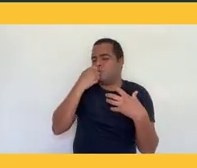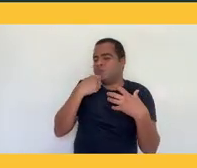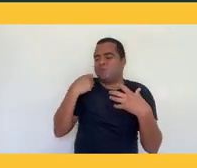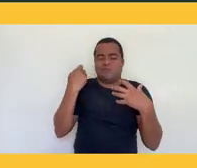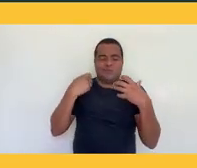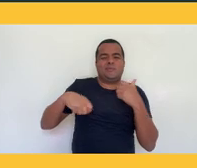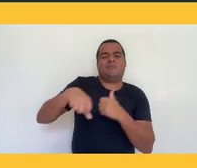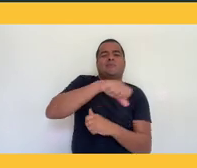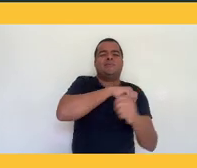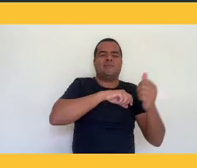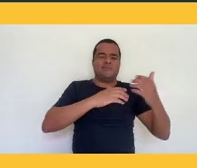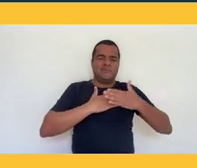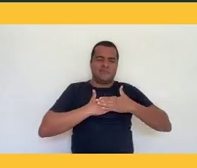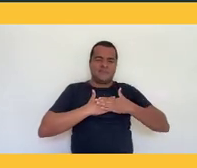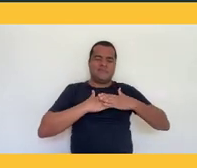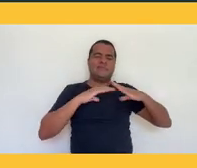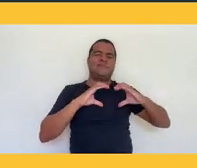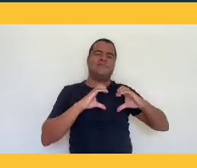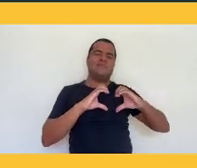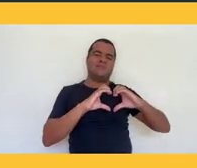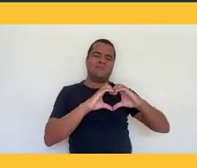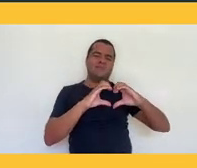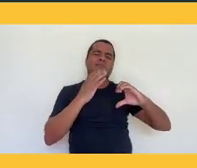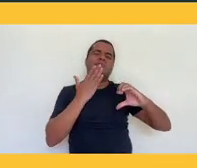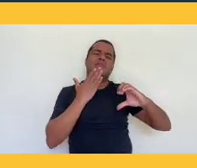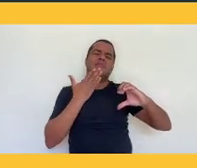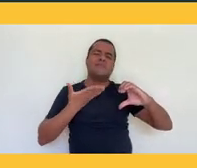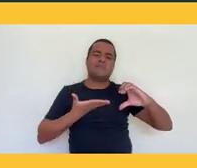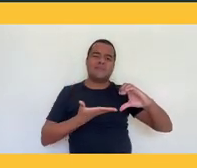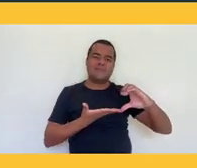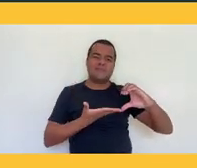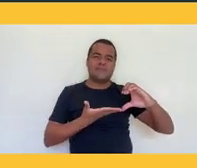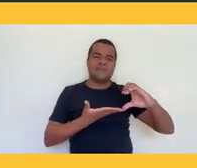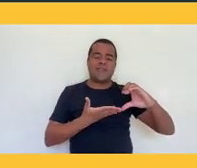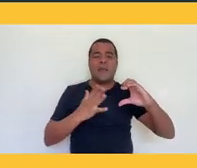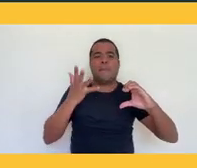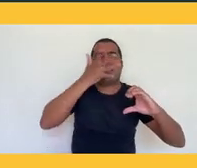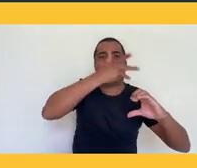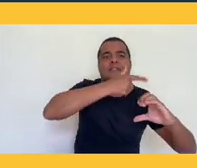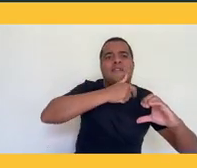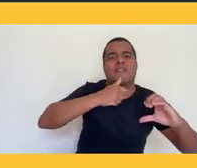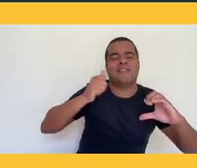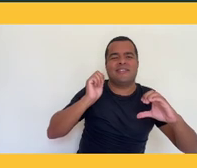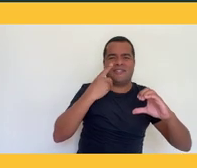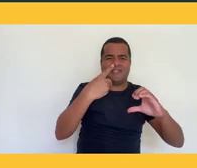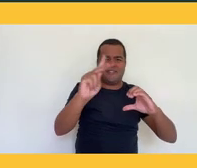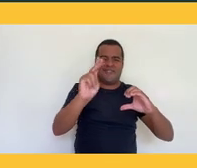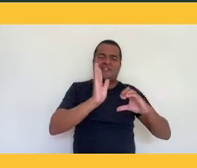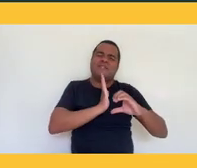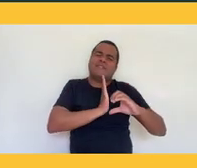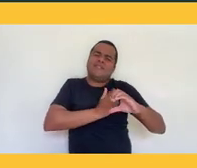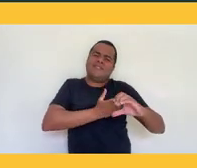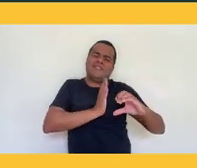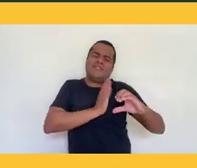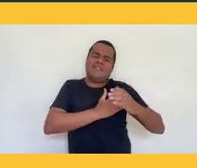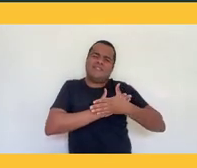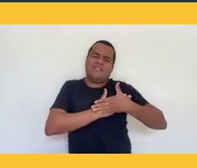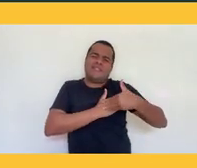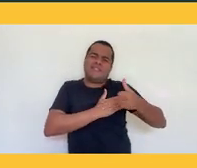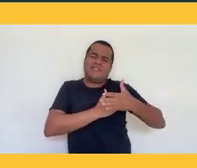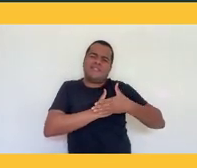o meu amor. Essa é a última oração pra salvar seu